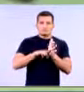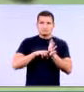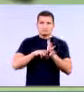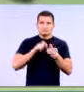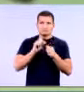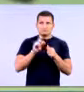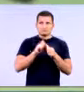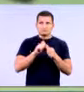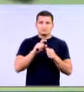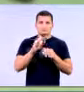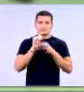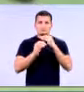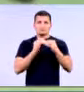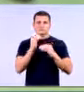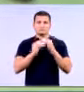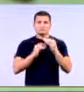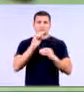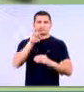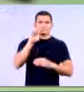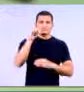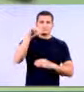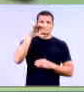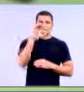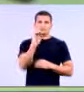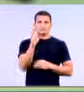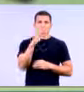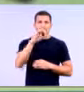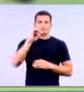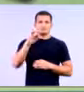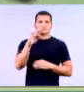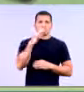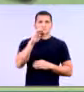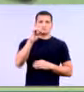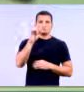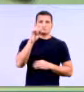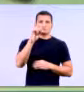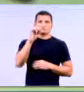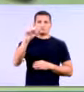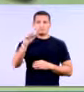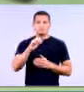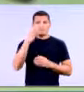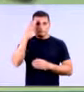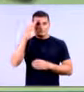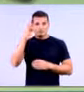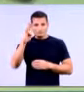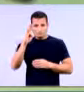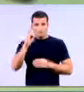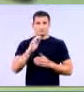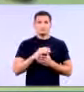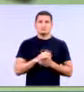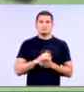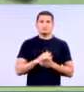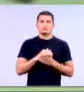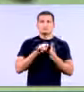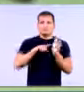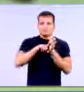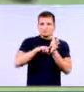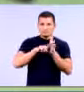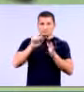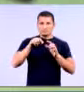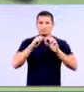em um banco de dados. Os principais mecanismos de busca que nós temos são o